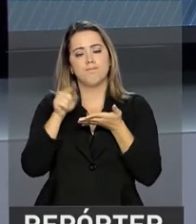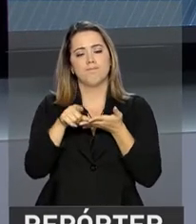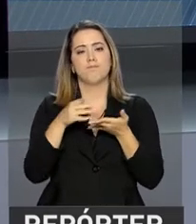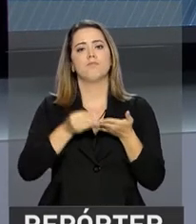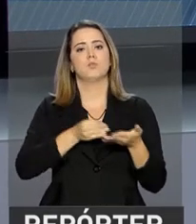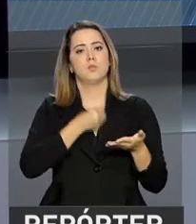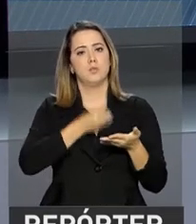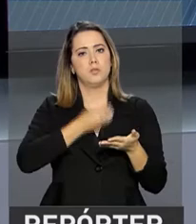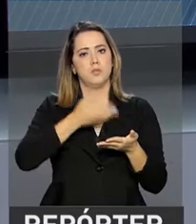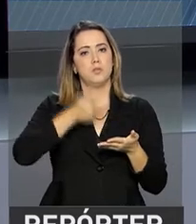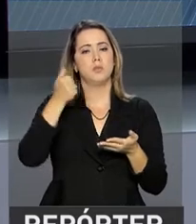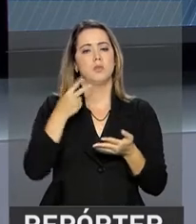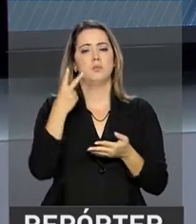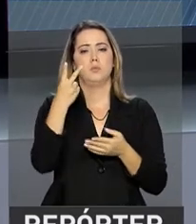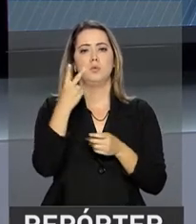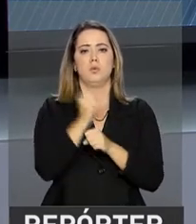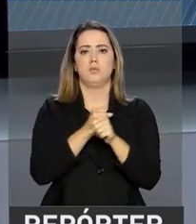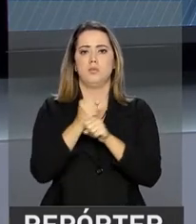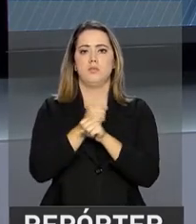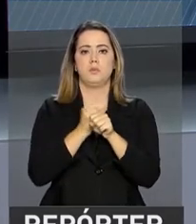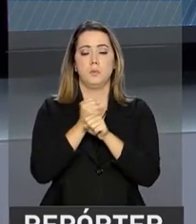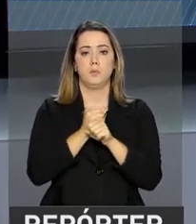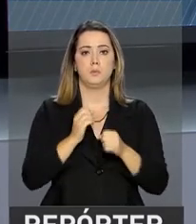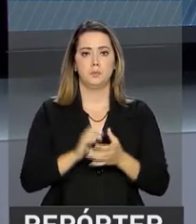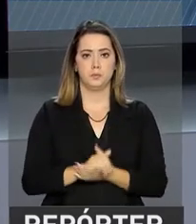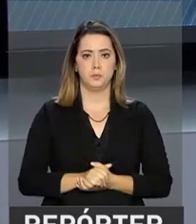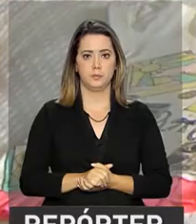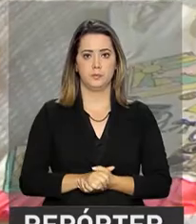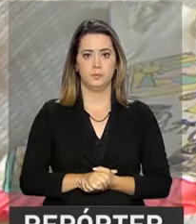ser estendida por até 2 anos.